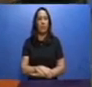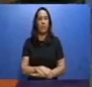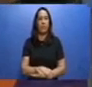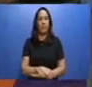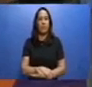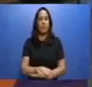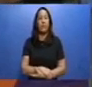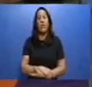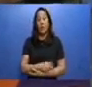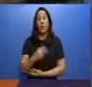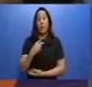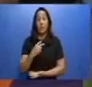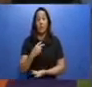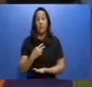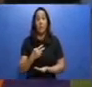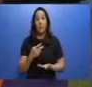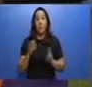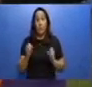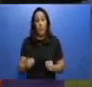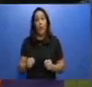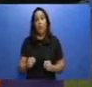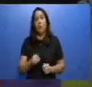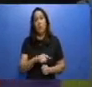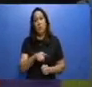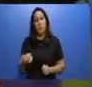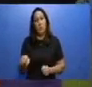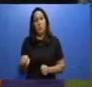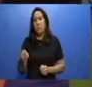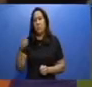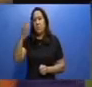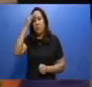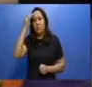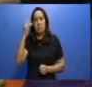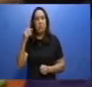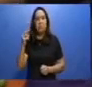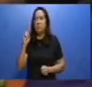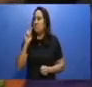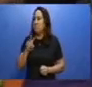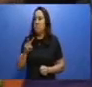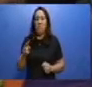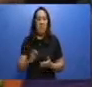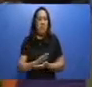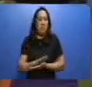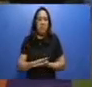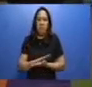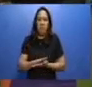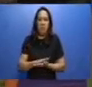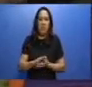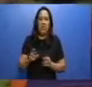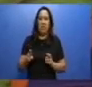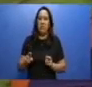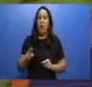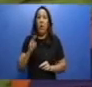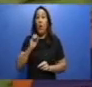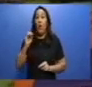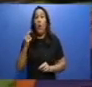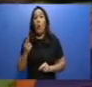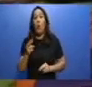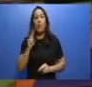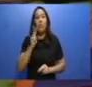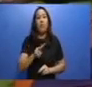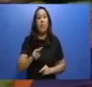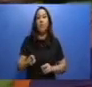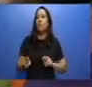que a professora falou. Fala, não, professora, eu só tô vendo sólido geométrico aí. Ou senão a pessoa fala, não, só tô vendo